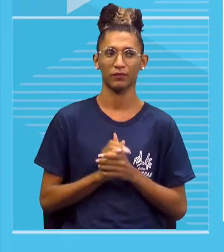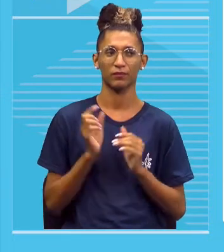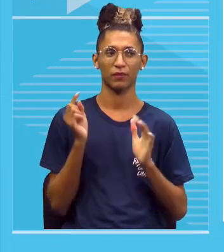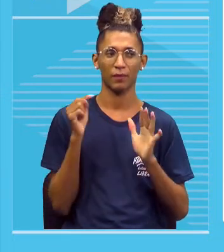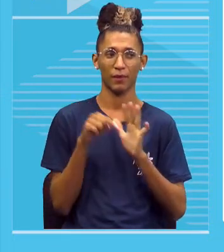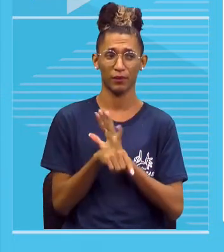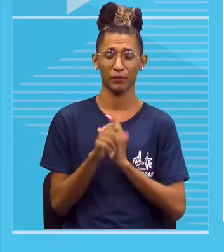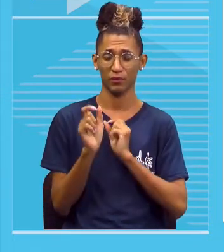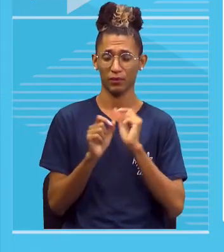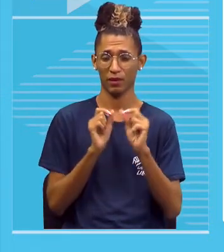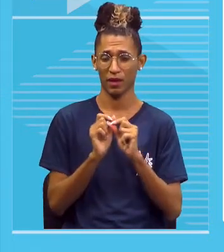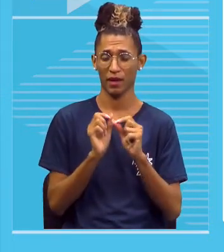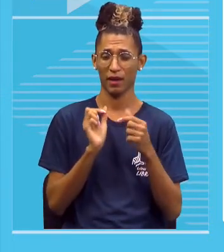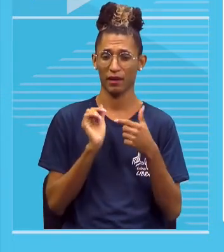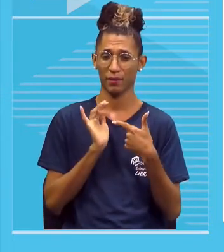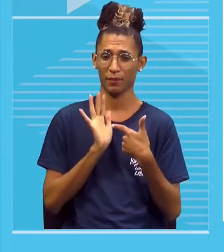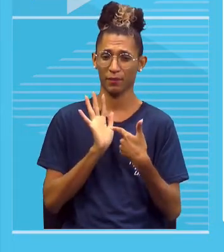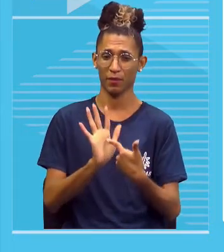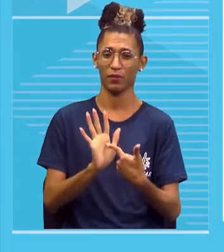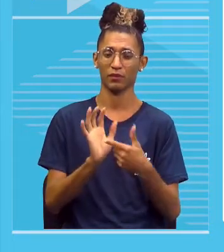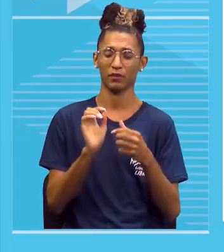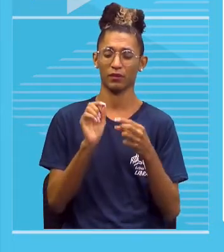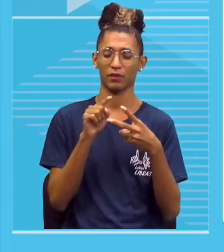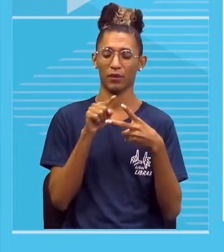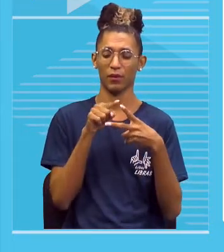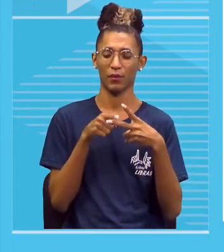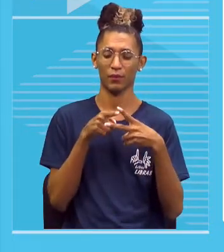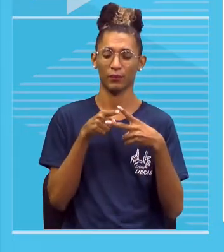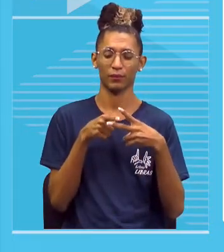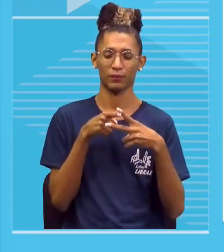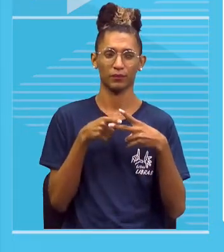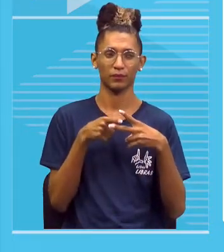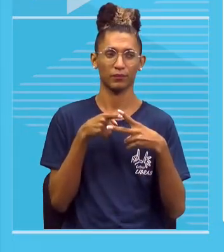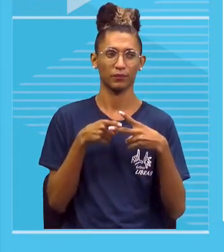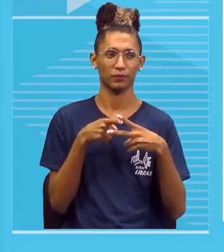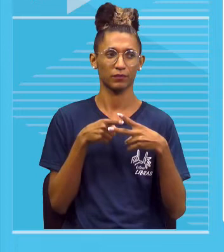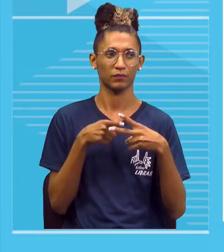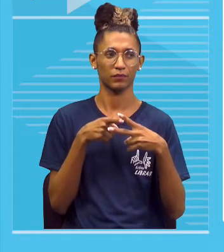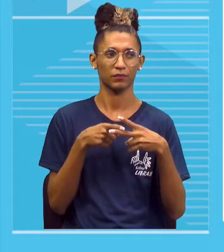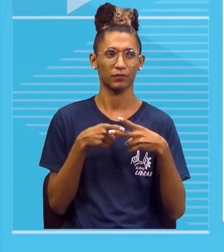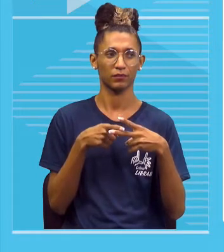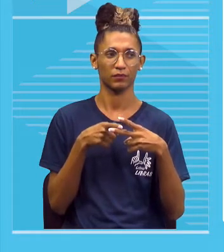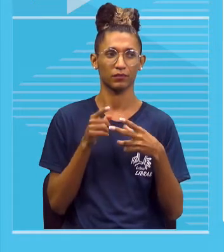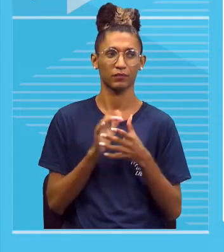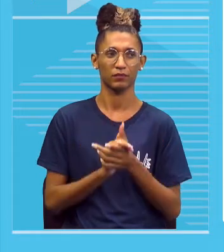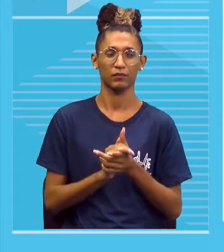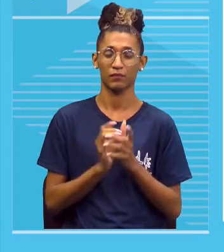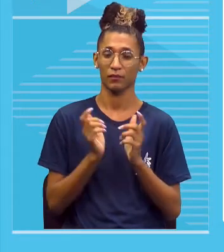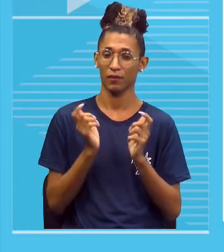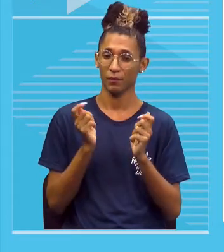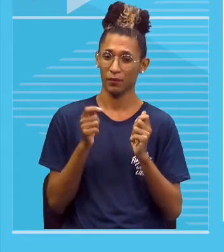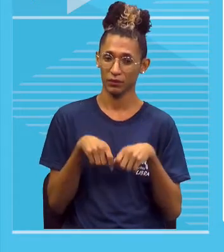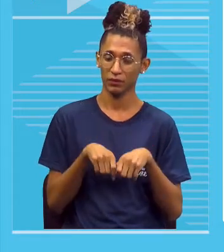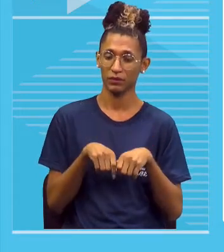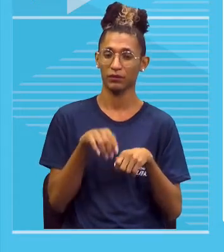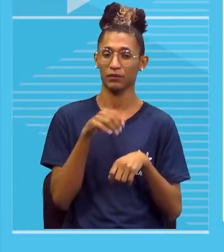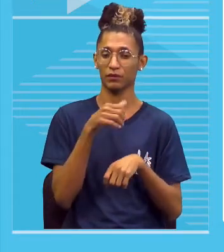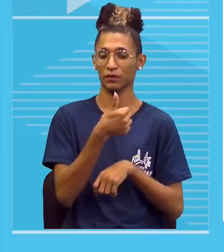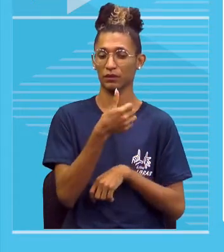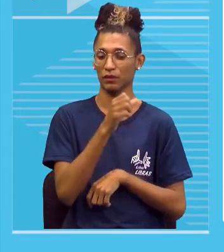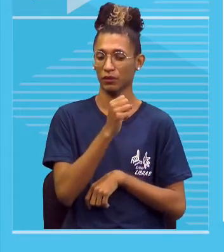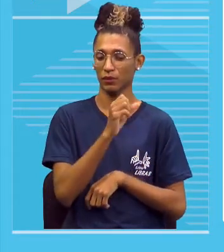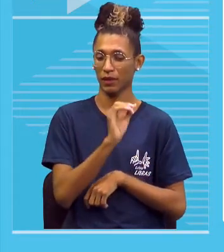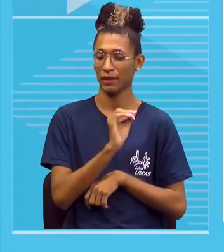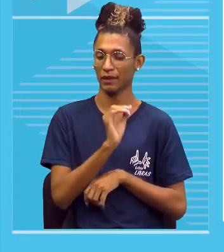na questão aqui ele me diz que o ângulo Olha só está entre 180 e